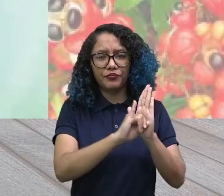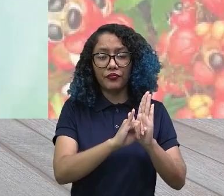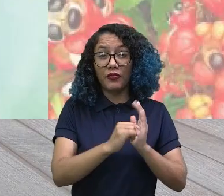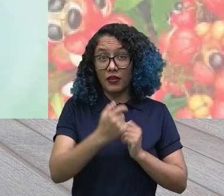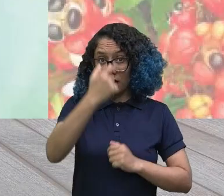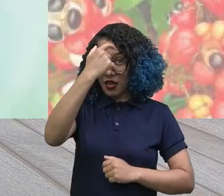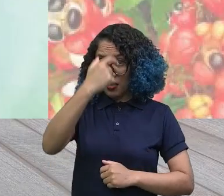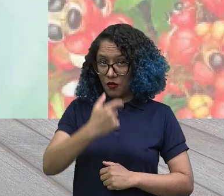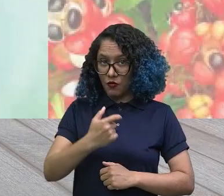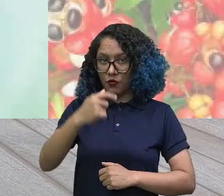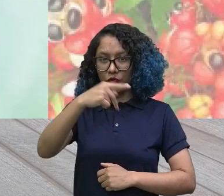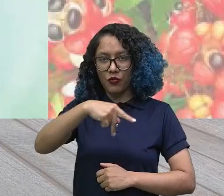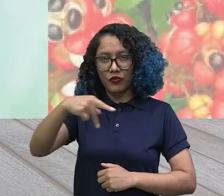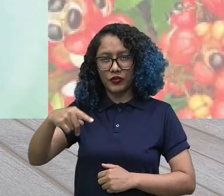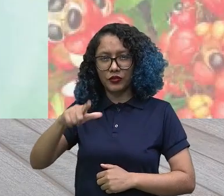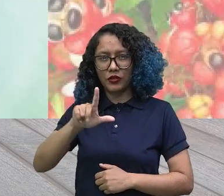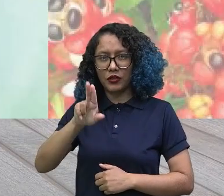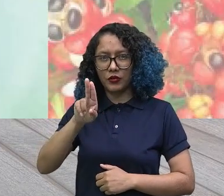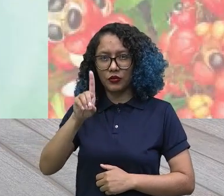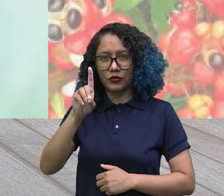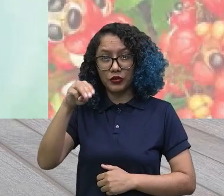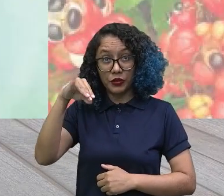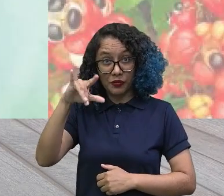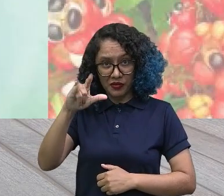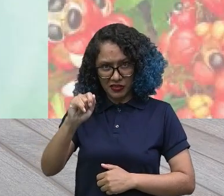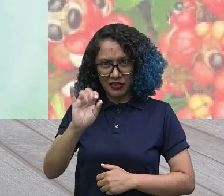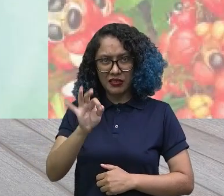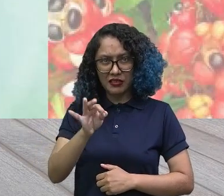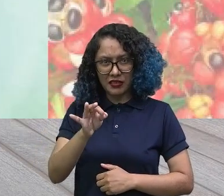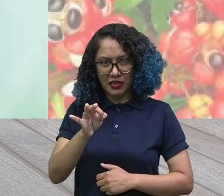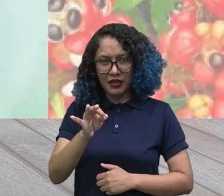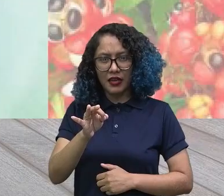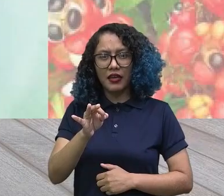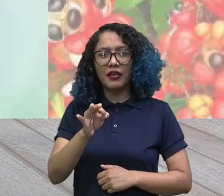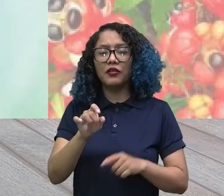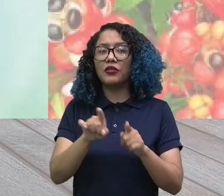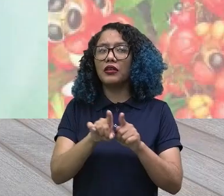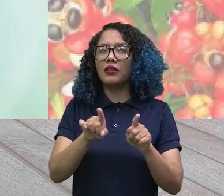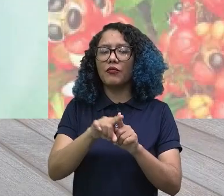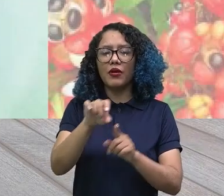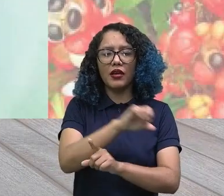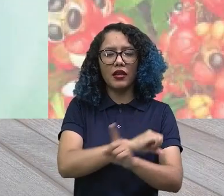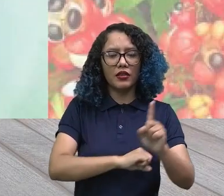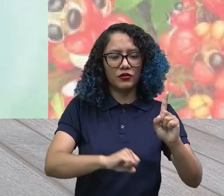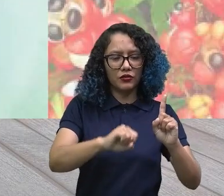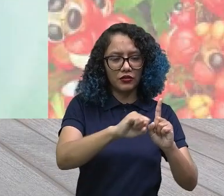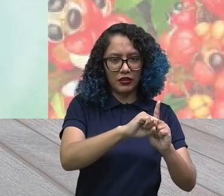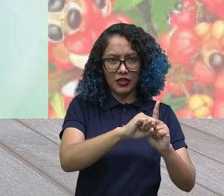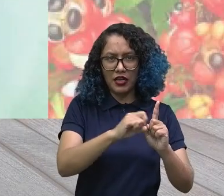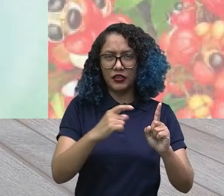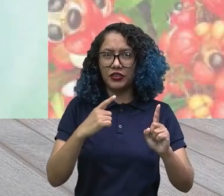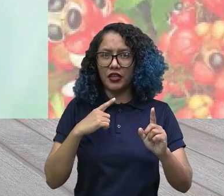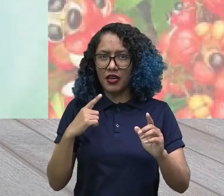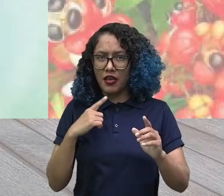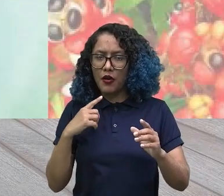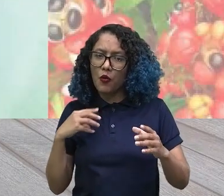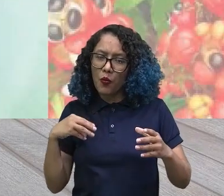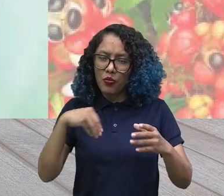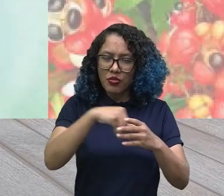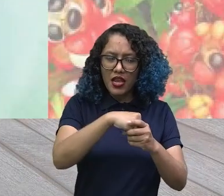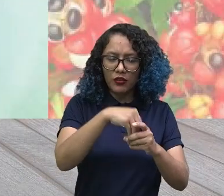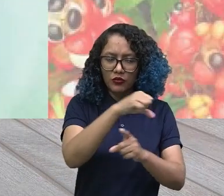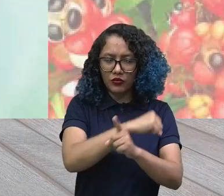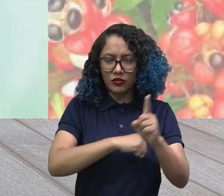professora Ludmila, na verdade, como a parte da sociedade, eu vou ter um nome, eu vou